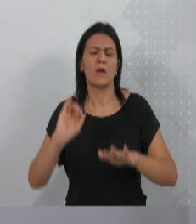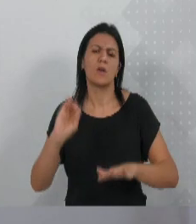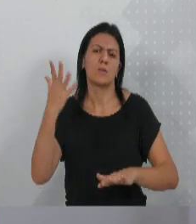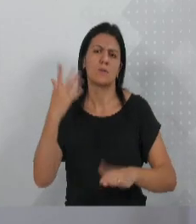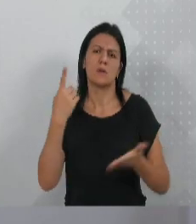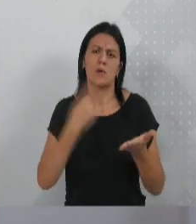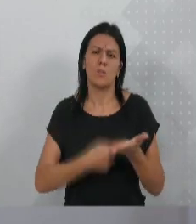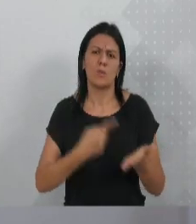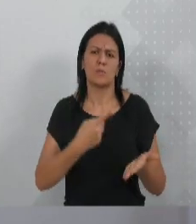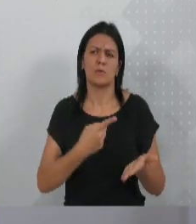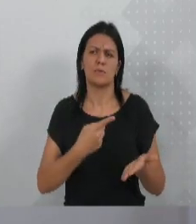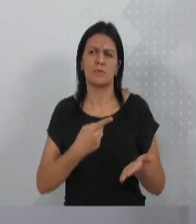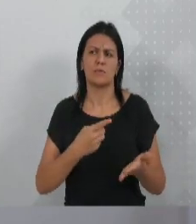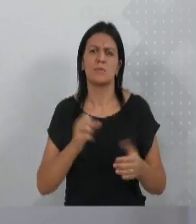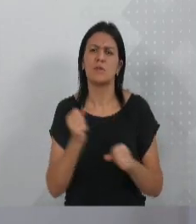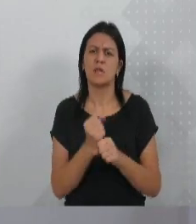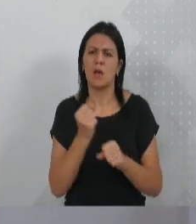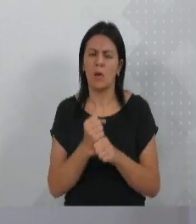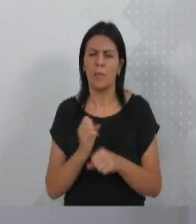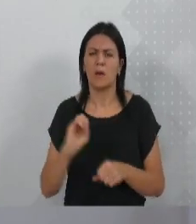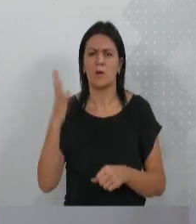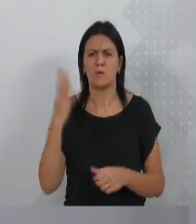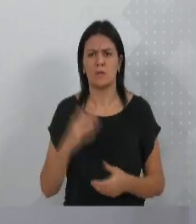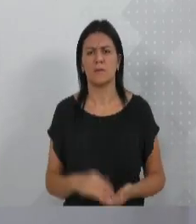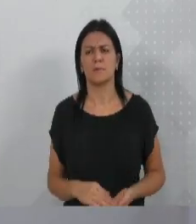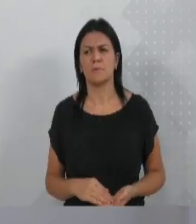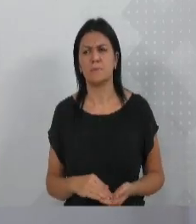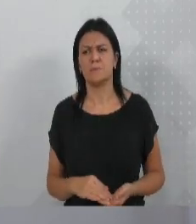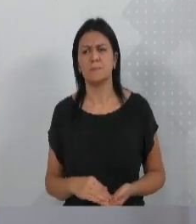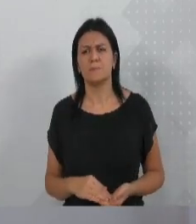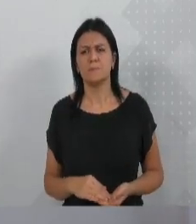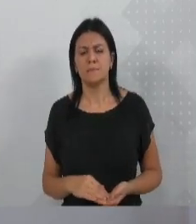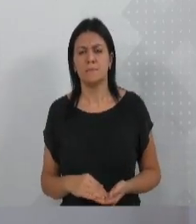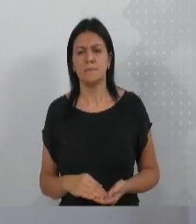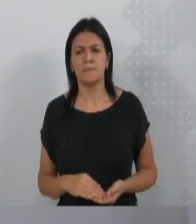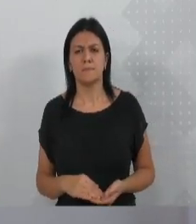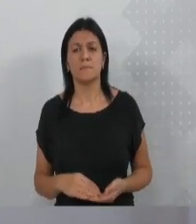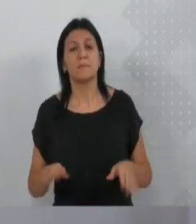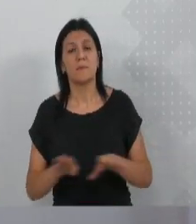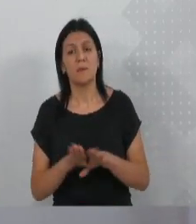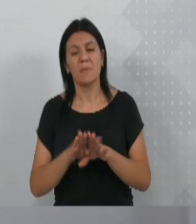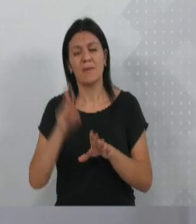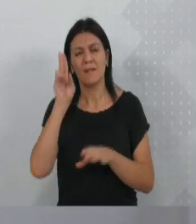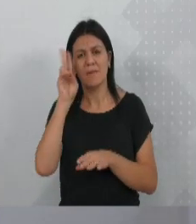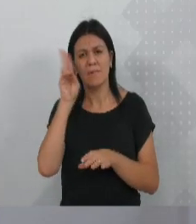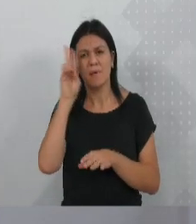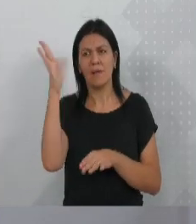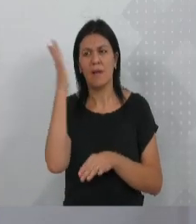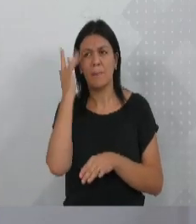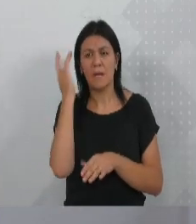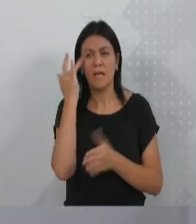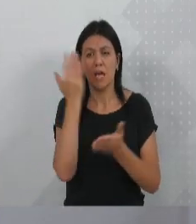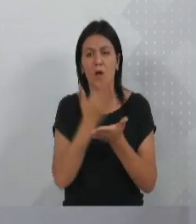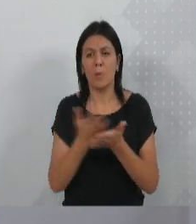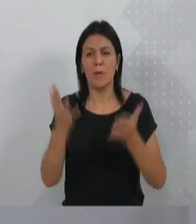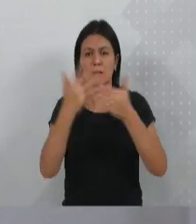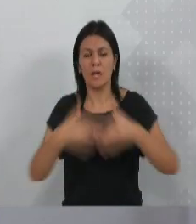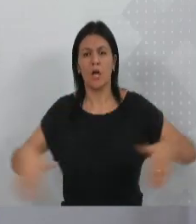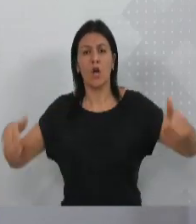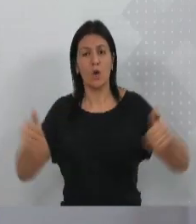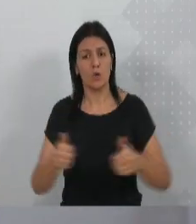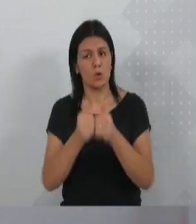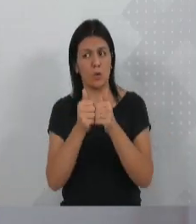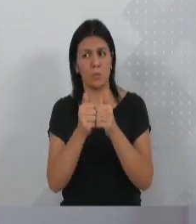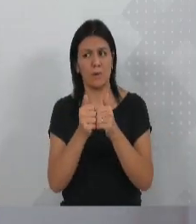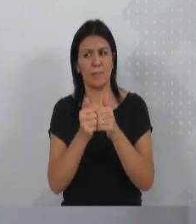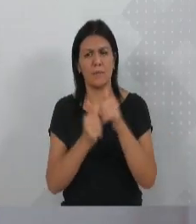governo de fazer com que essa obra aconteça e também quero aqui né lembrar Amanhã nós iniciamos a hober e muitas pessoas às